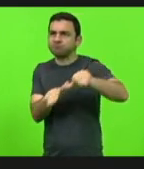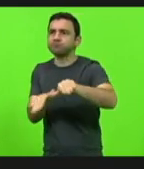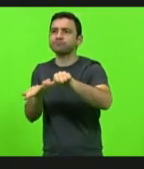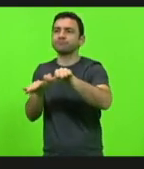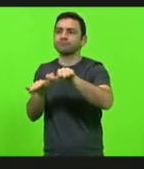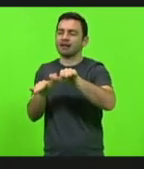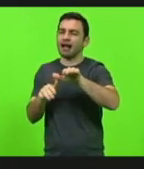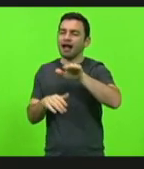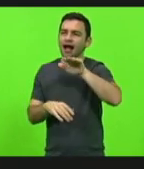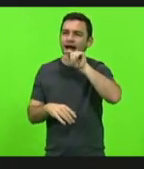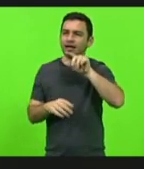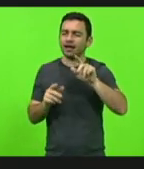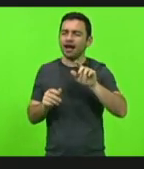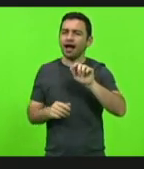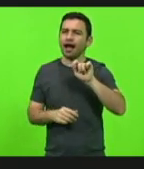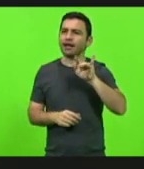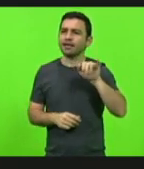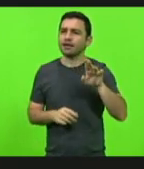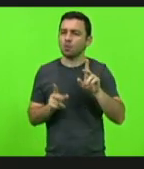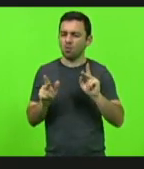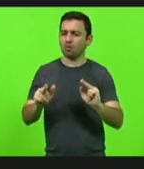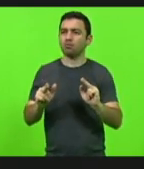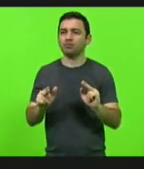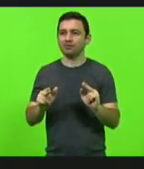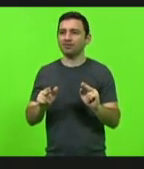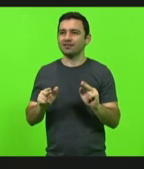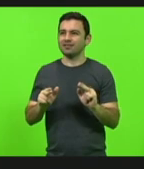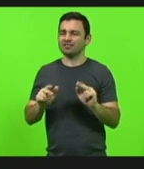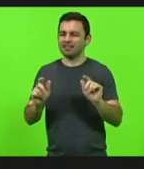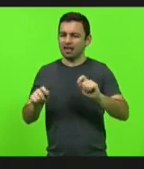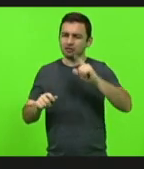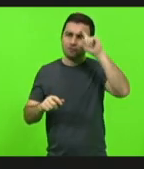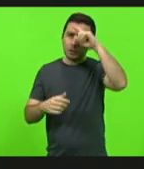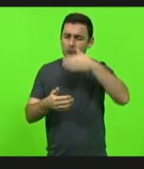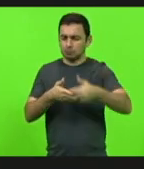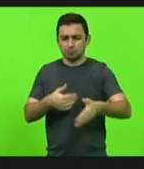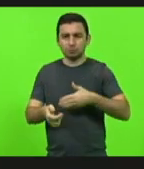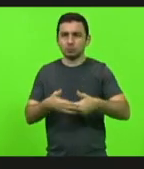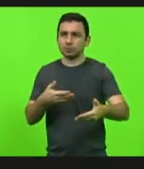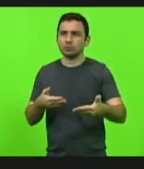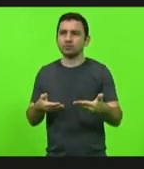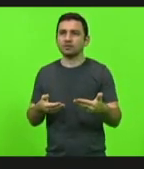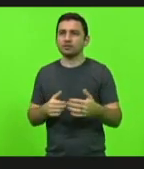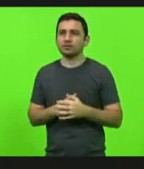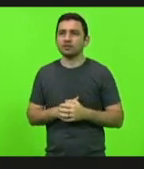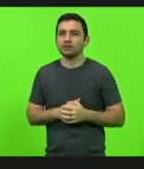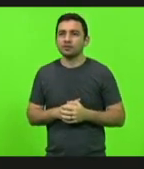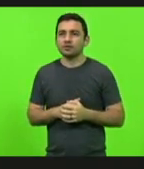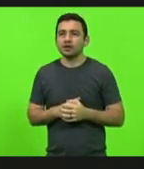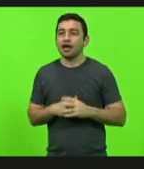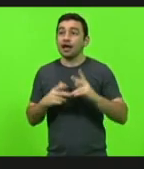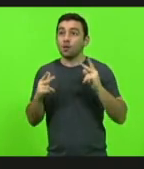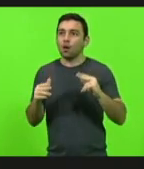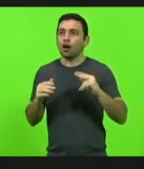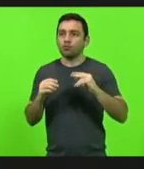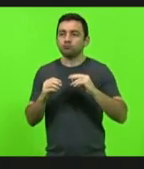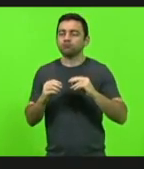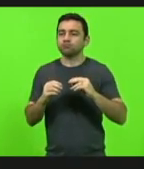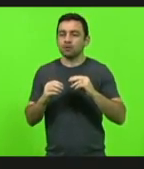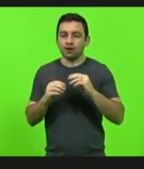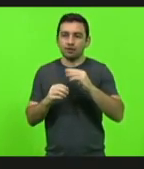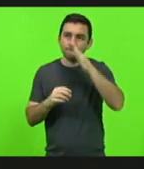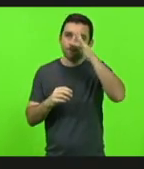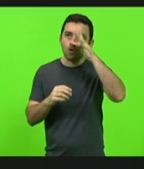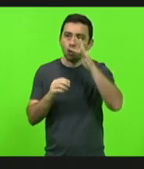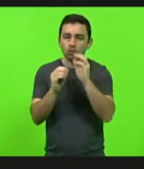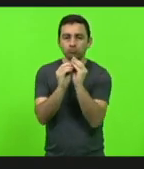para ter vida e vida em abundância dentro daquela dificuldade dela consegue é como se fosse o desabrochar de uma